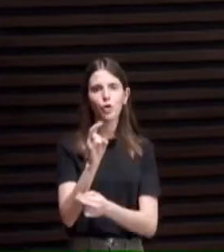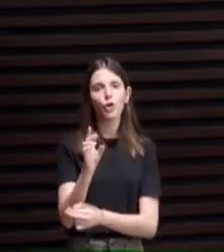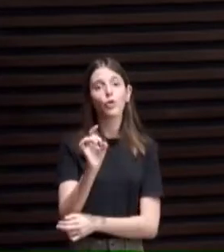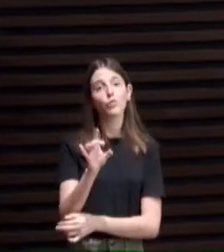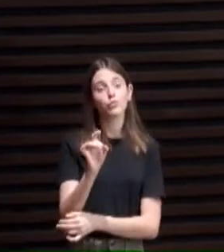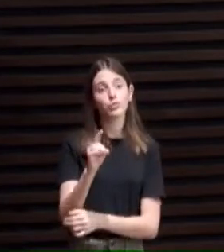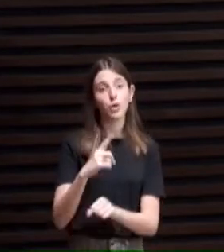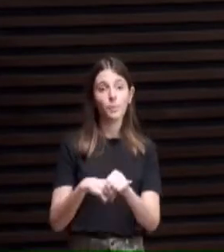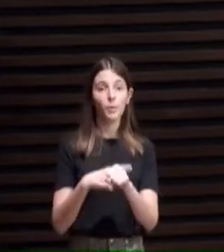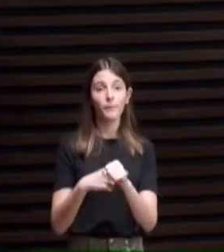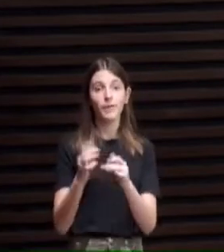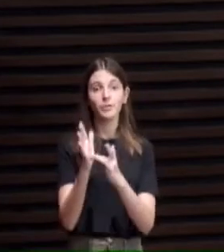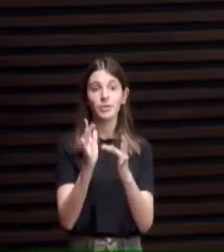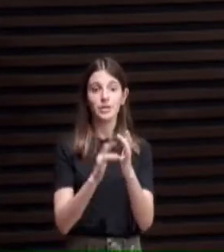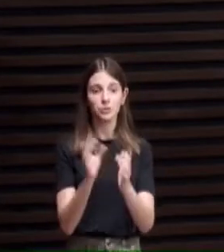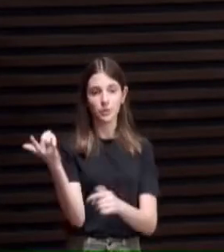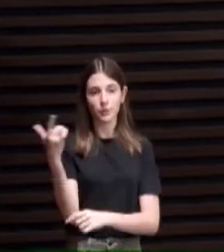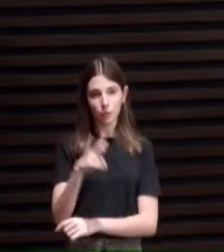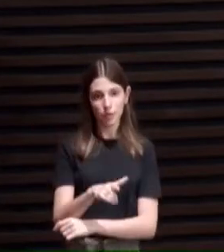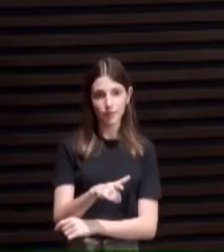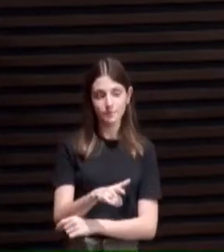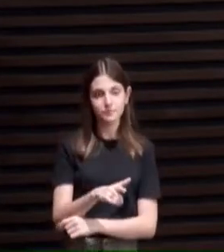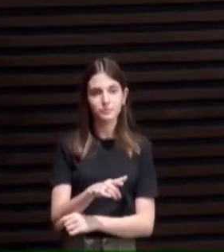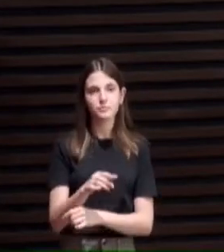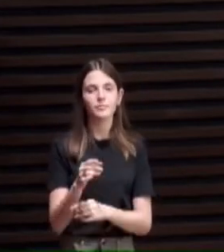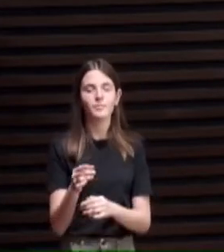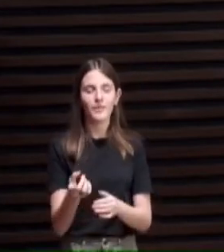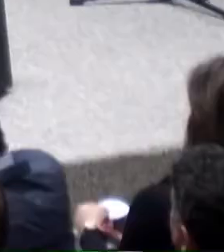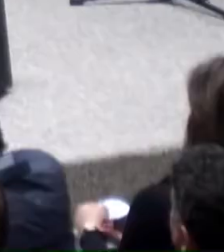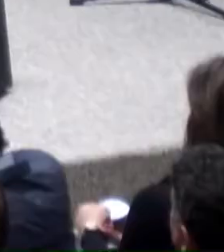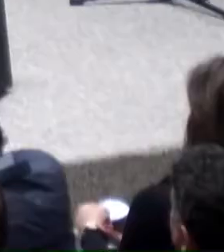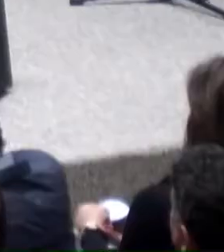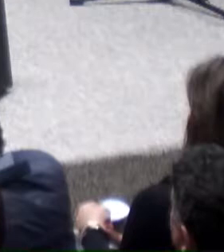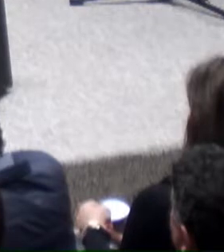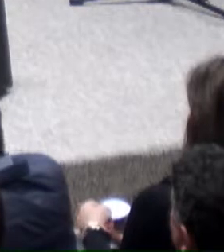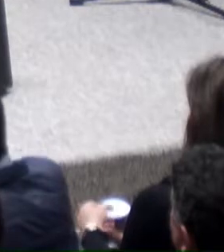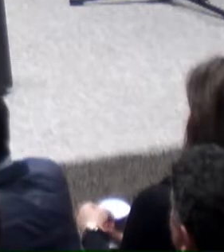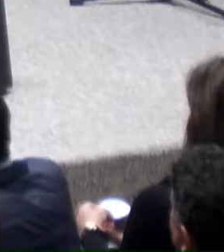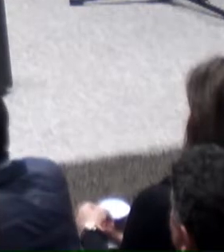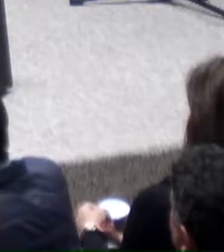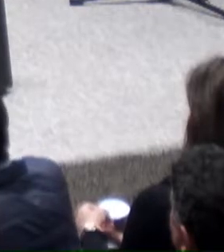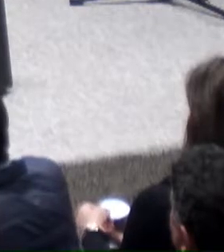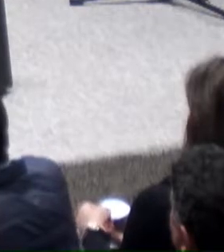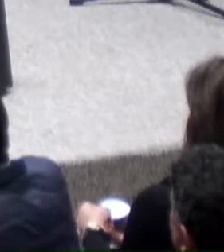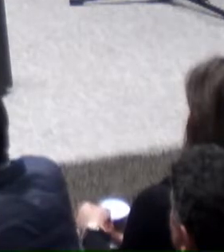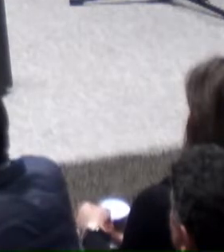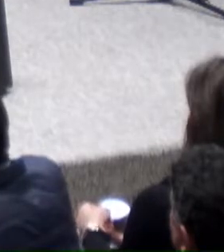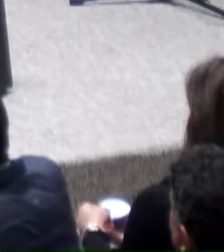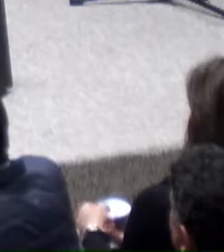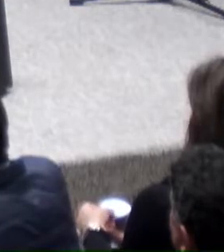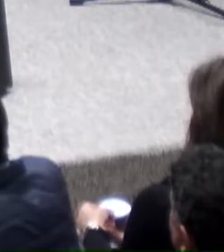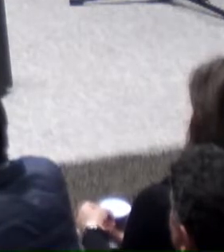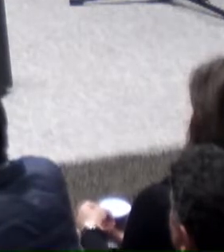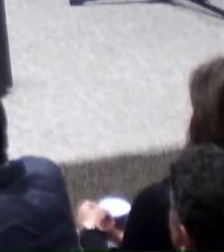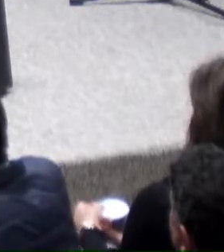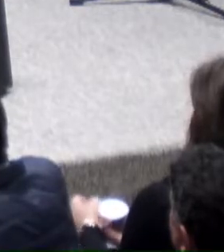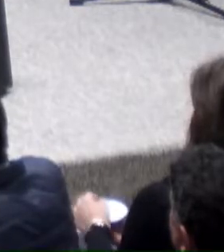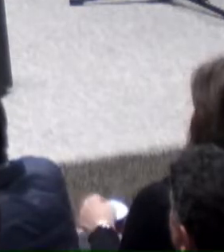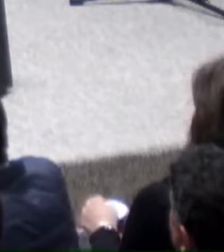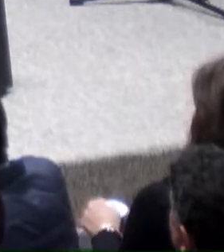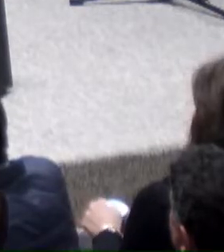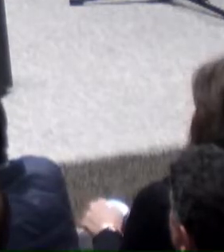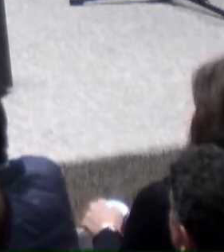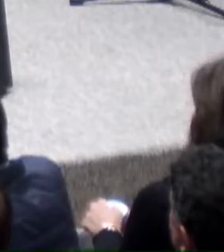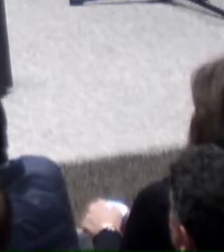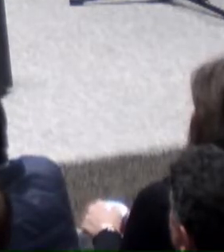pergunta é maravilhosa, porque ela reflete o que Jesus está fazendo com os discípulos o tempo todo. Ele fez isso com Natanael, ele fez isso